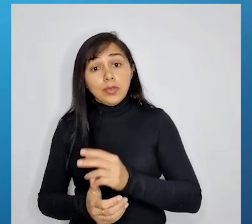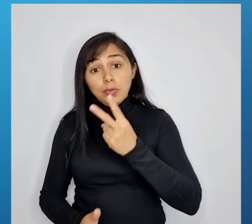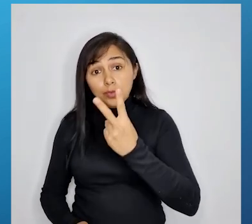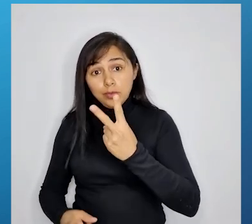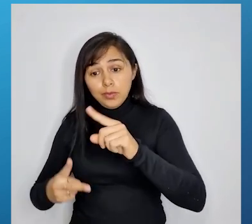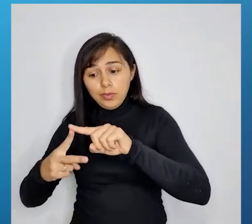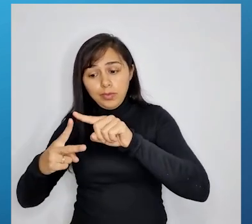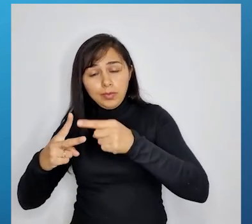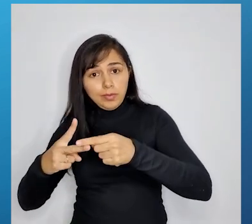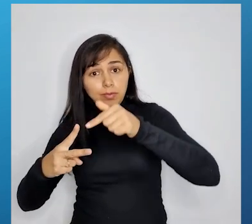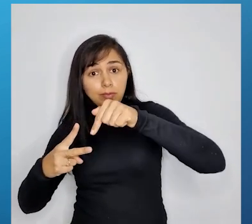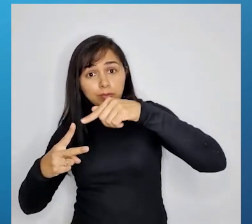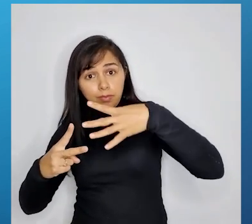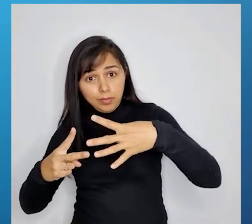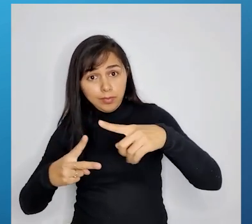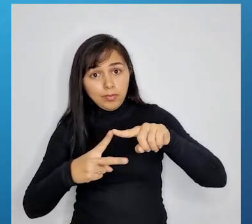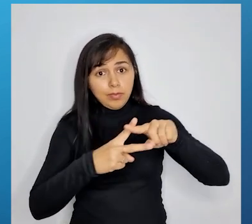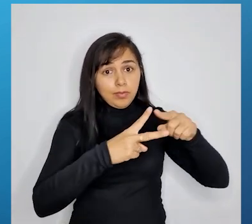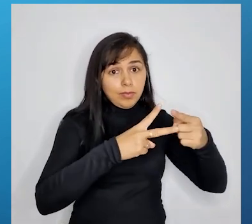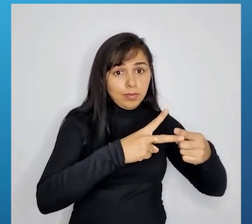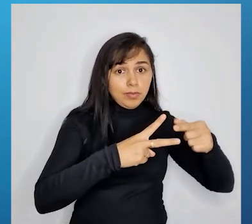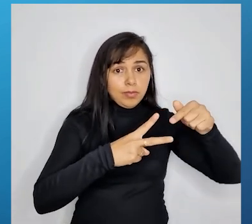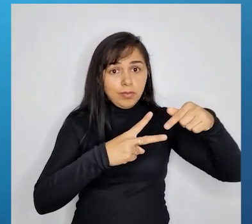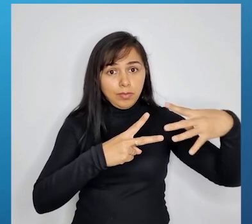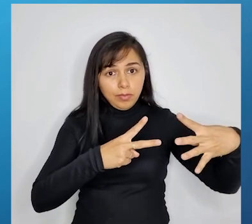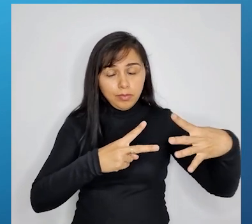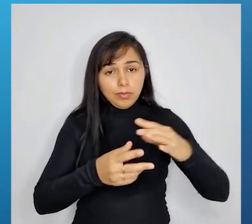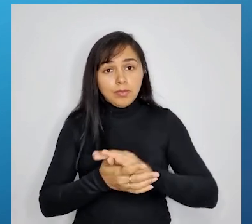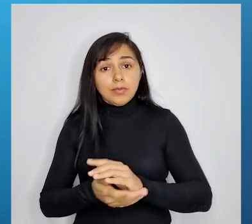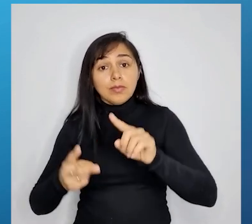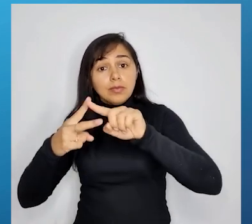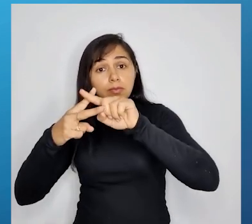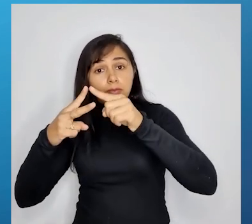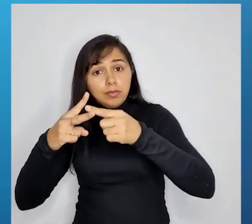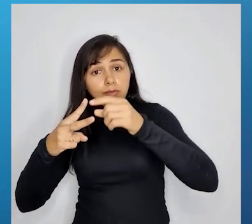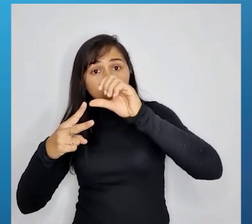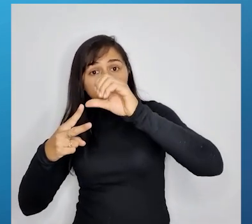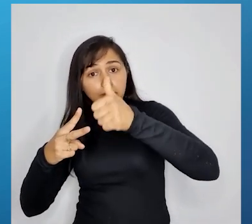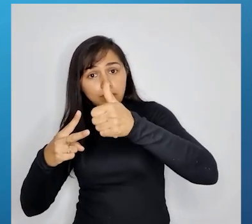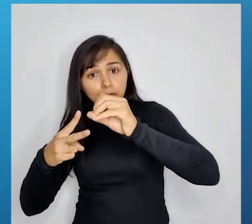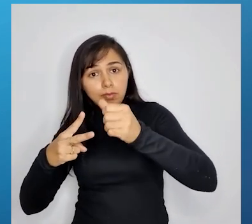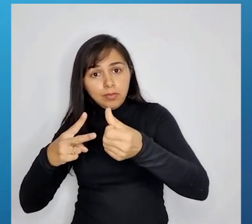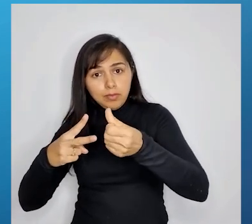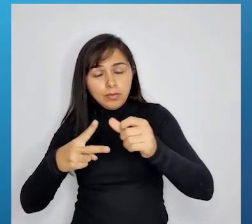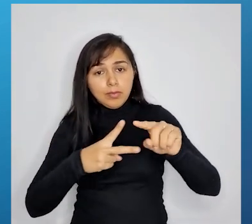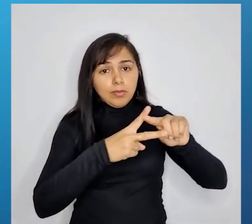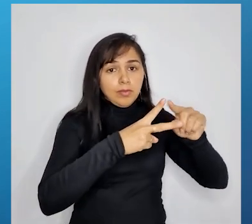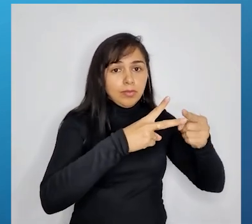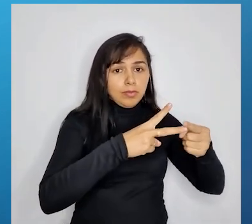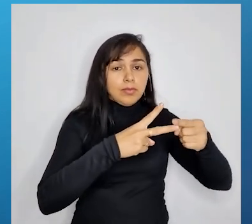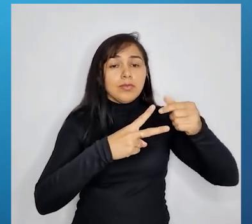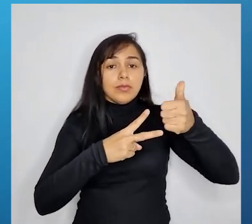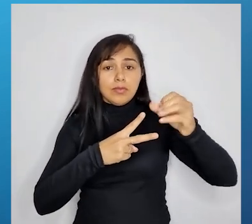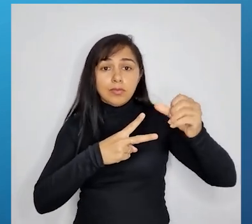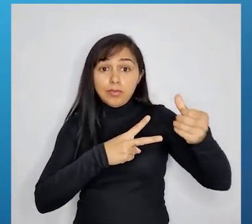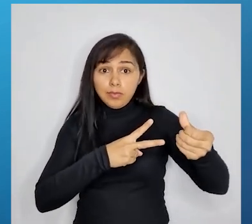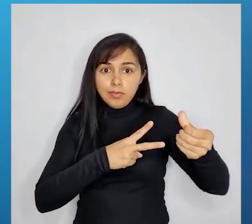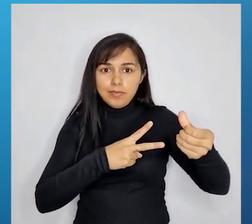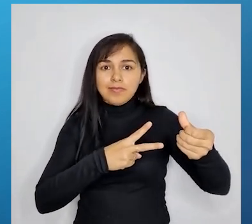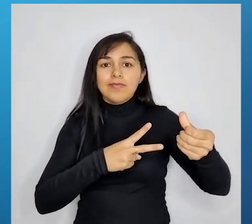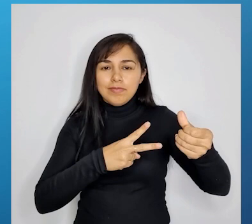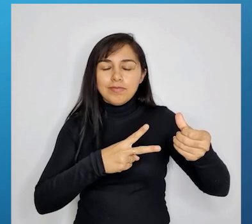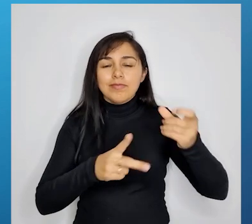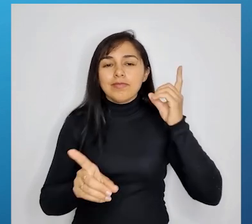106 e 106 graus. São o valor dos outros